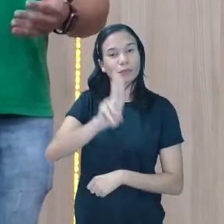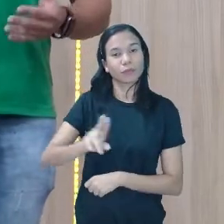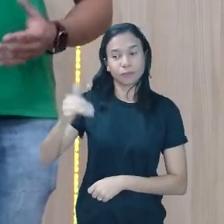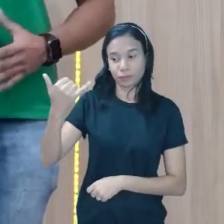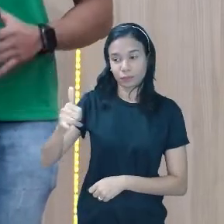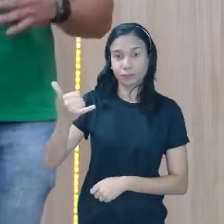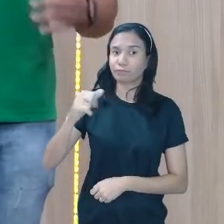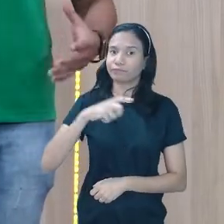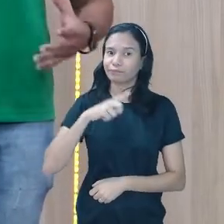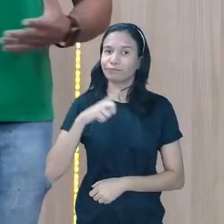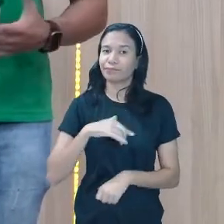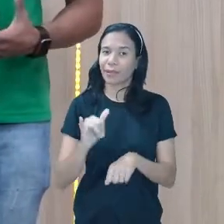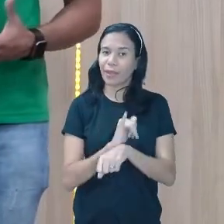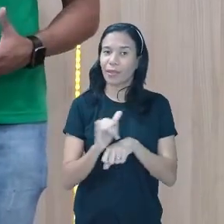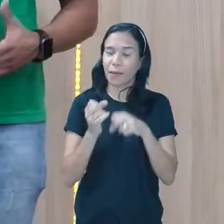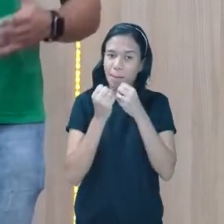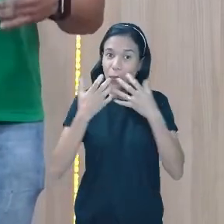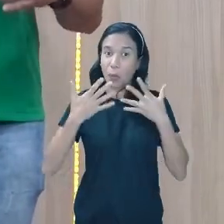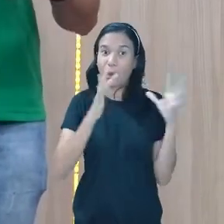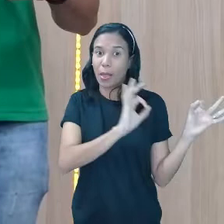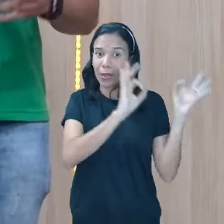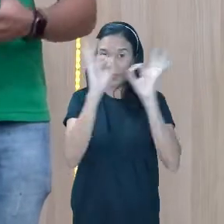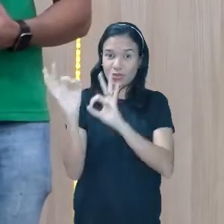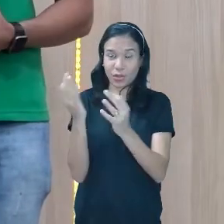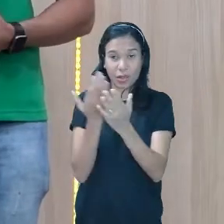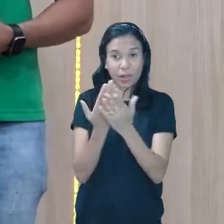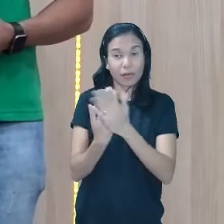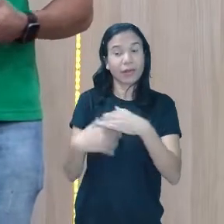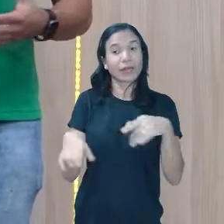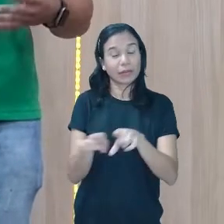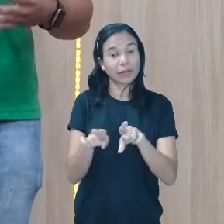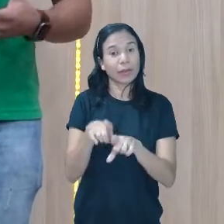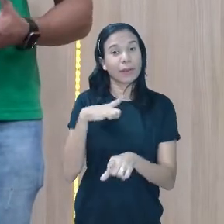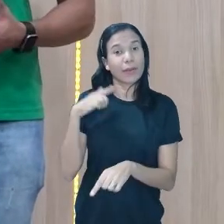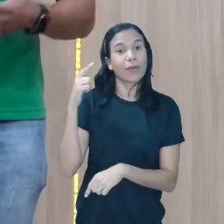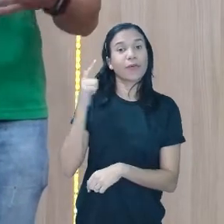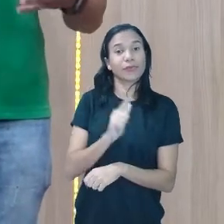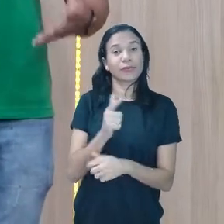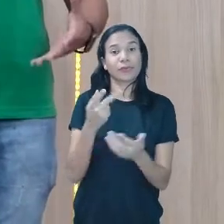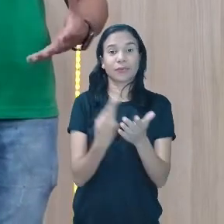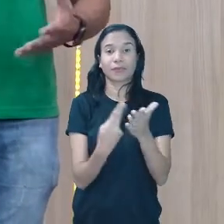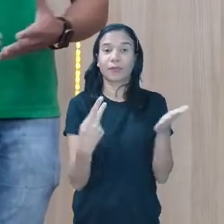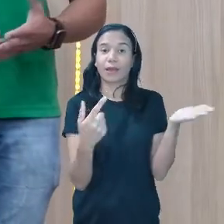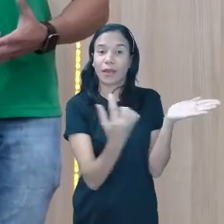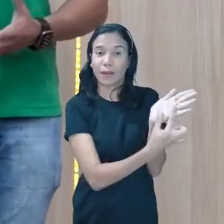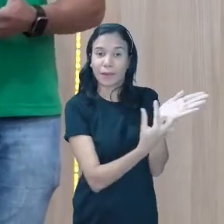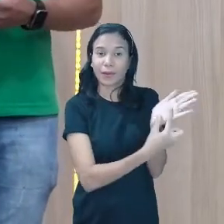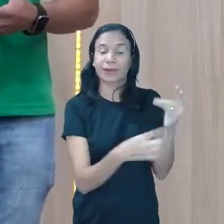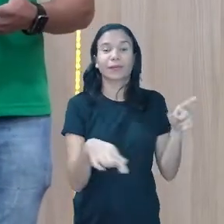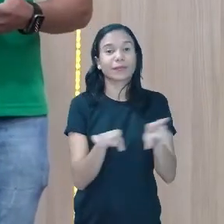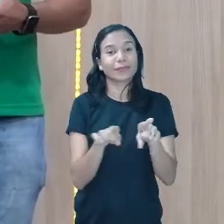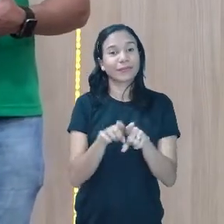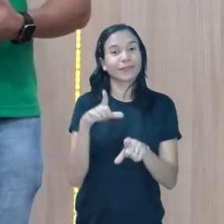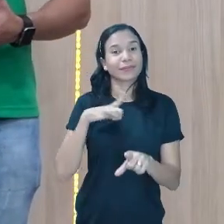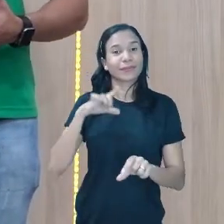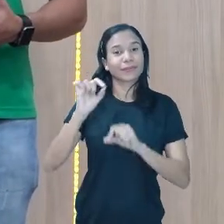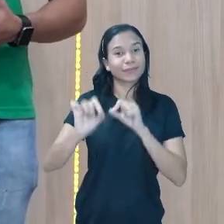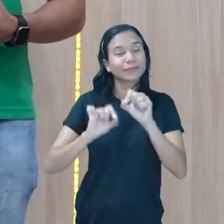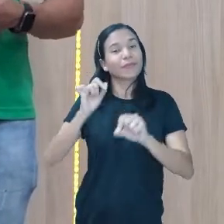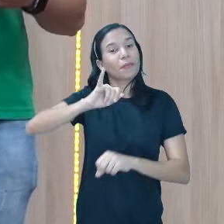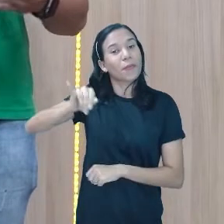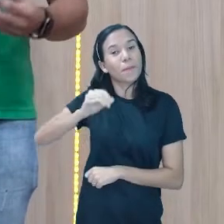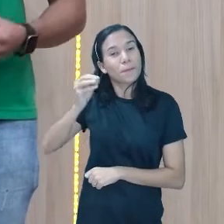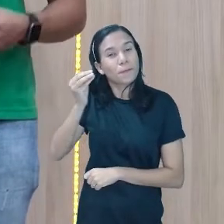celular é um jeito massa de assistir a aula, porque você tem aí acesso ao nosso aplicativo e por meio dele você